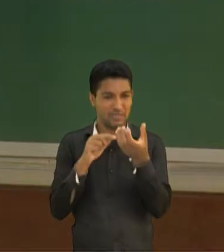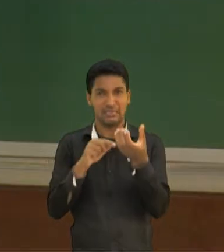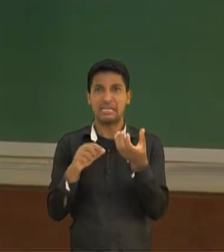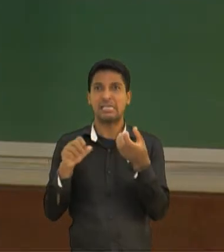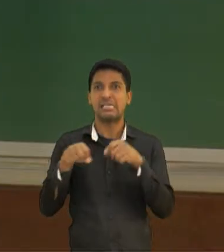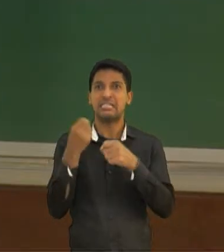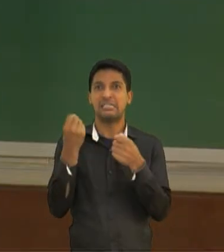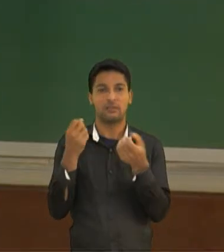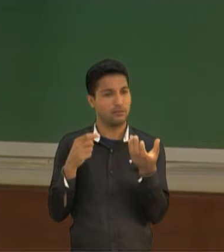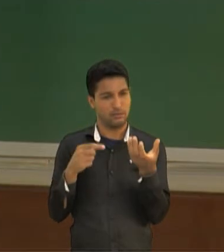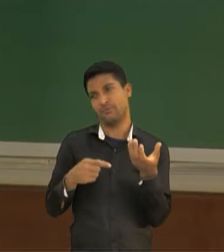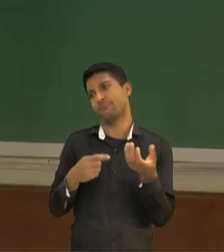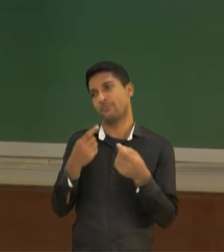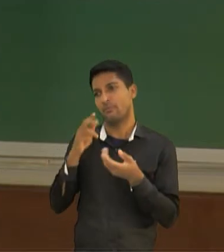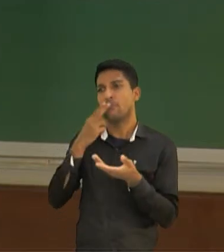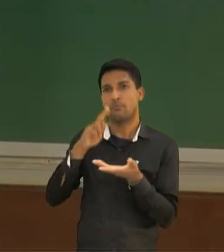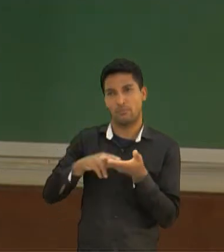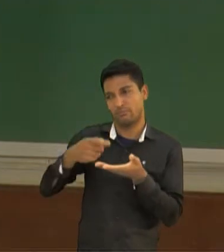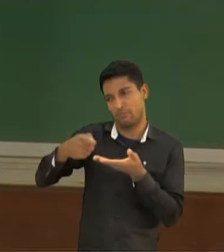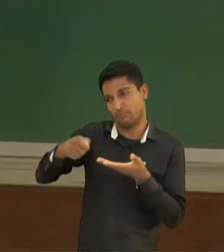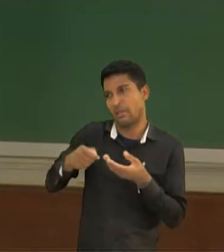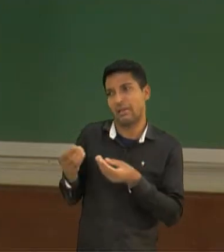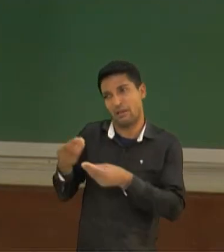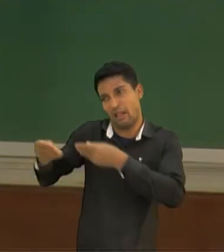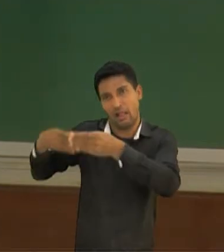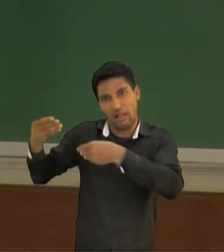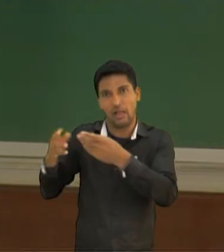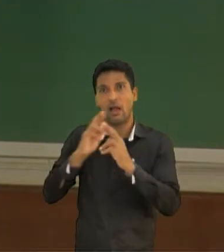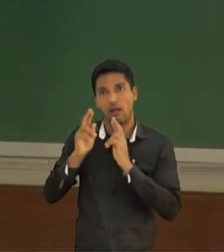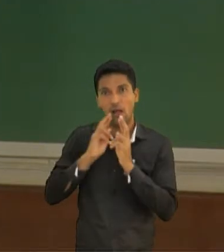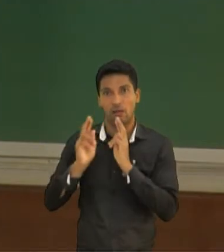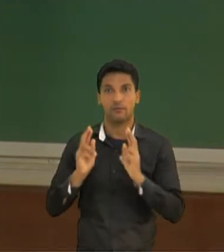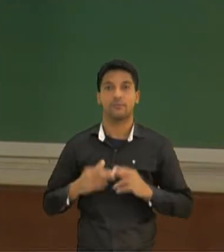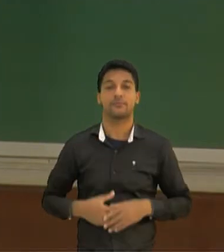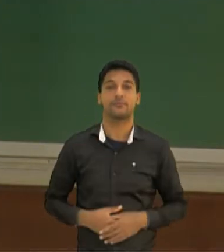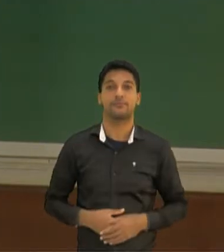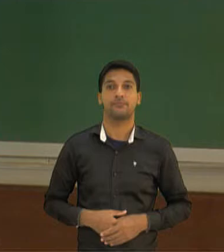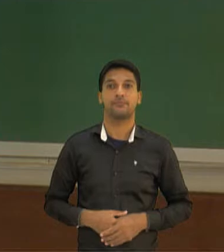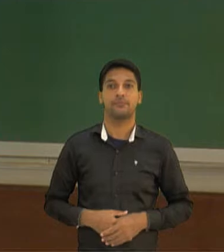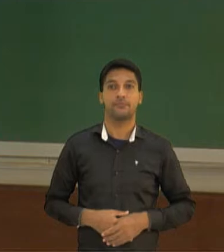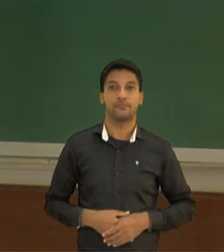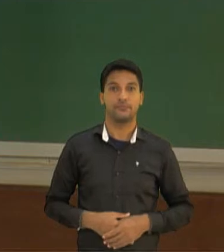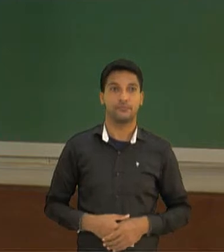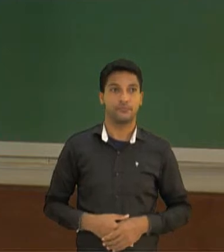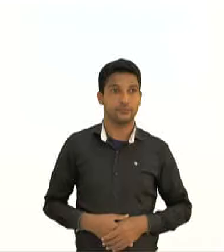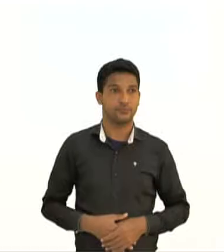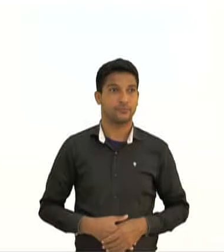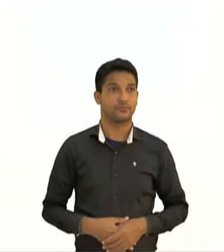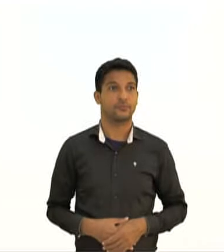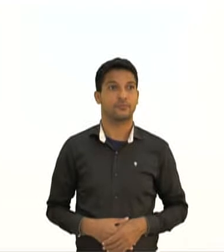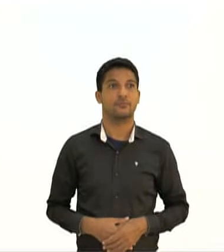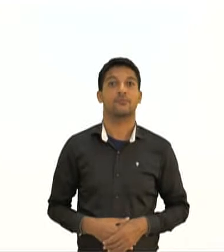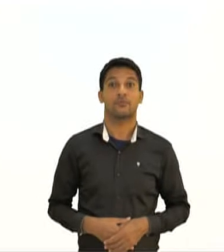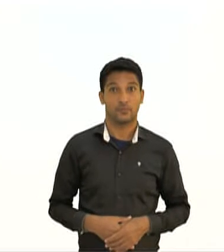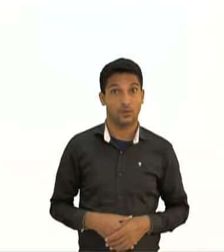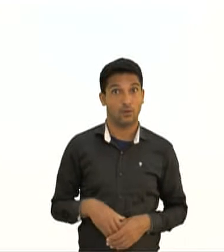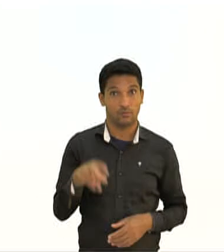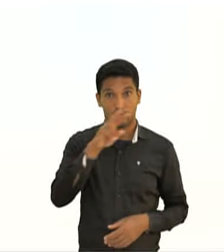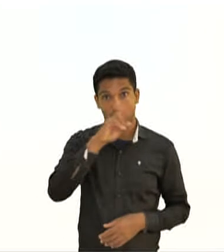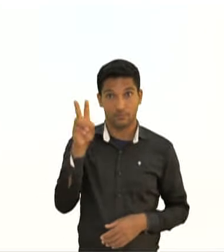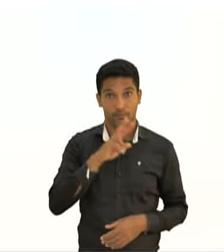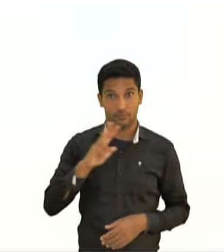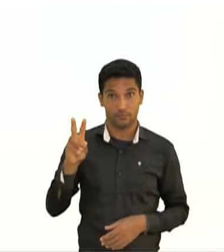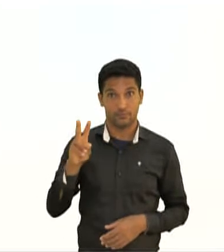coisa assim. Então parabéns para quem conseguiu captar isso daí, né? Então ele diz assim: venho manifestar